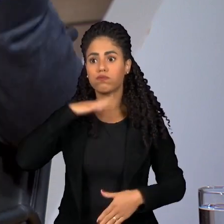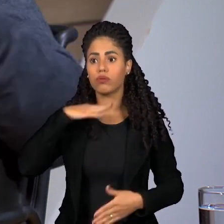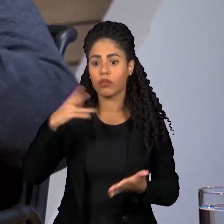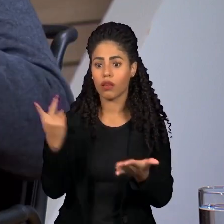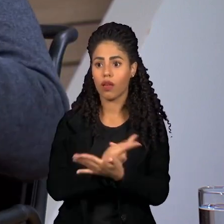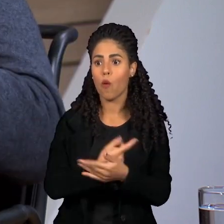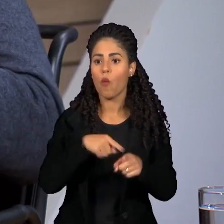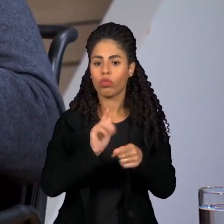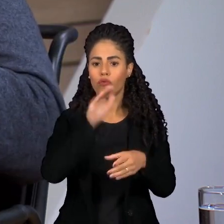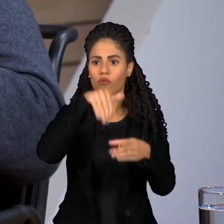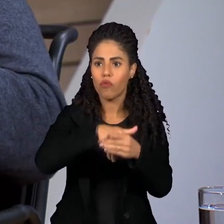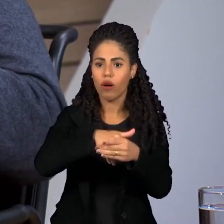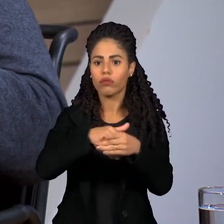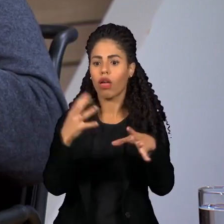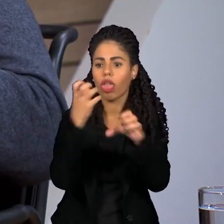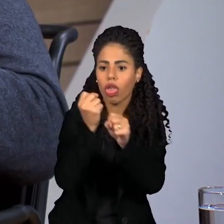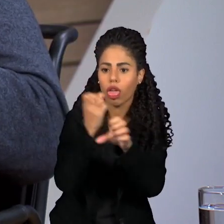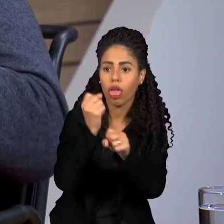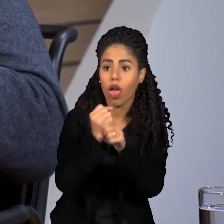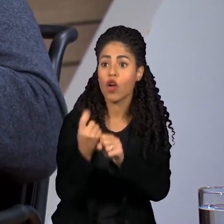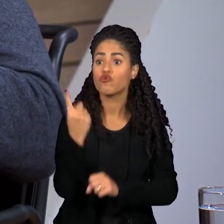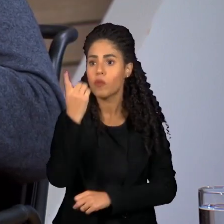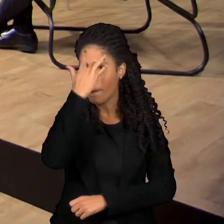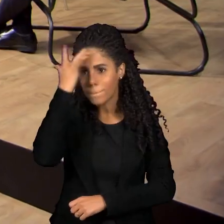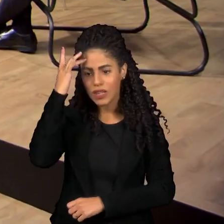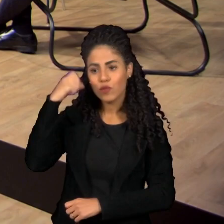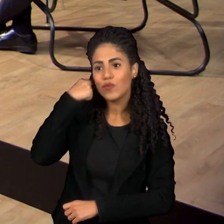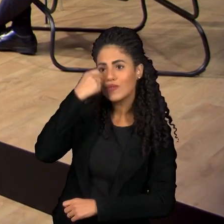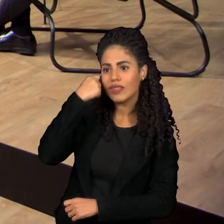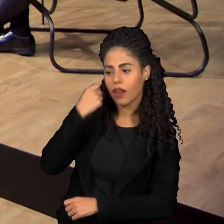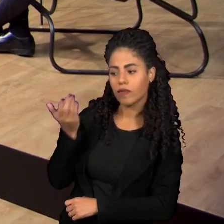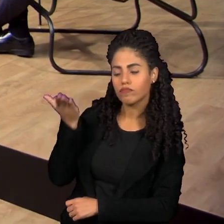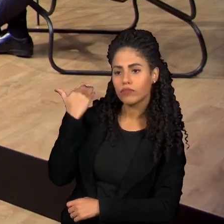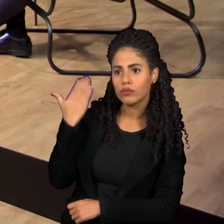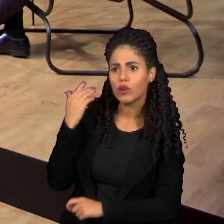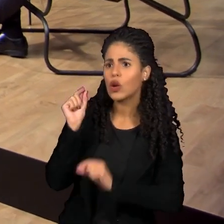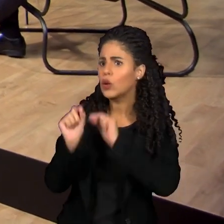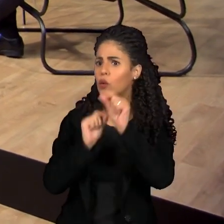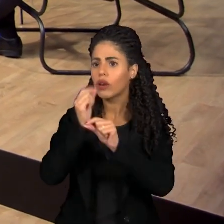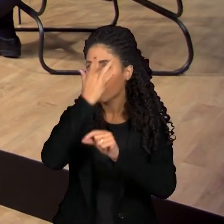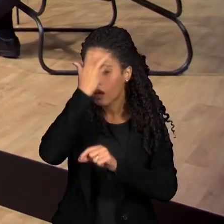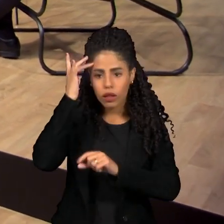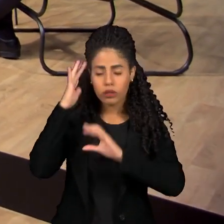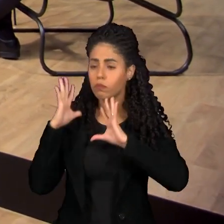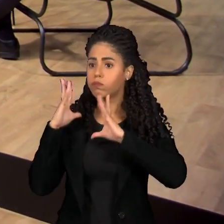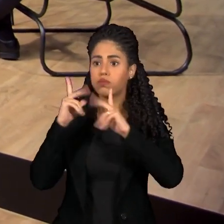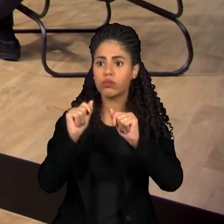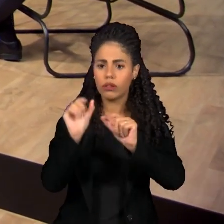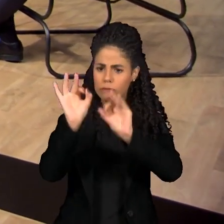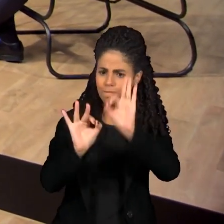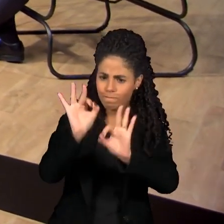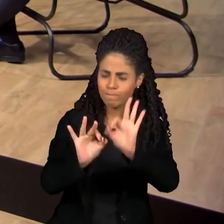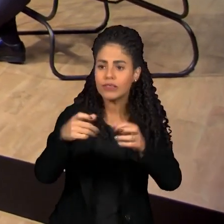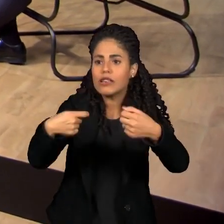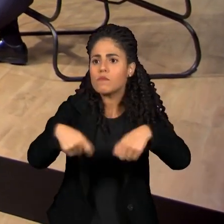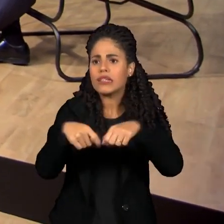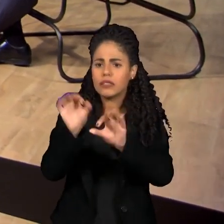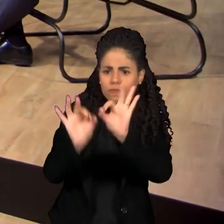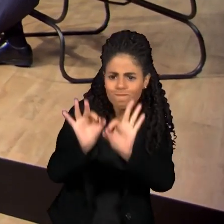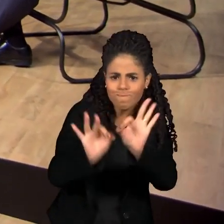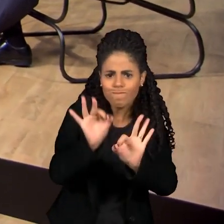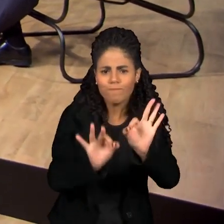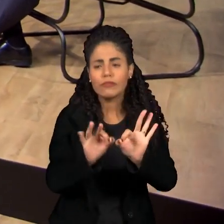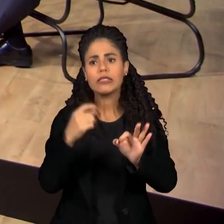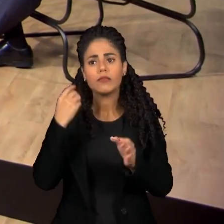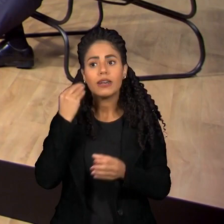de voto de um senador, que todo mundo daí resolveu se organizar